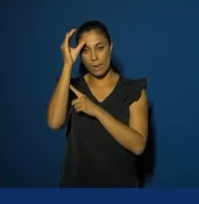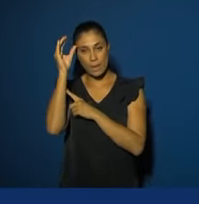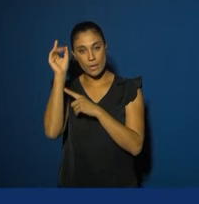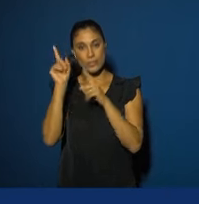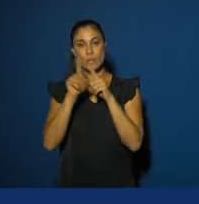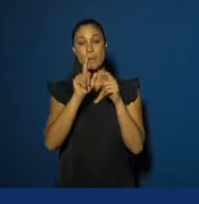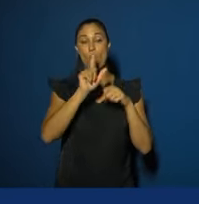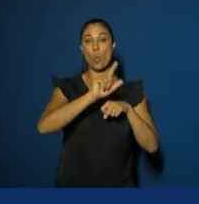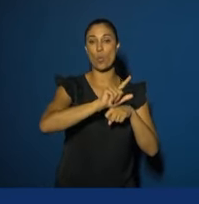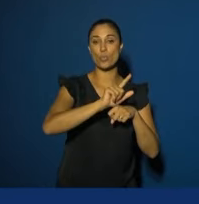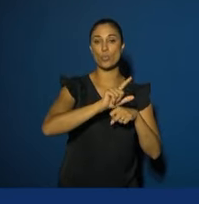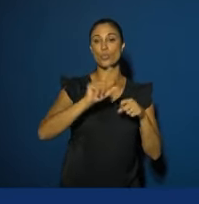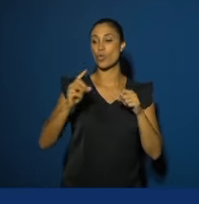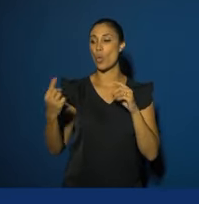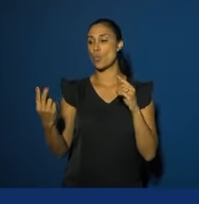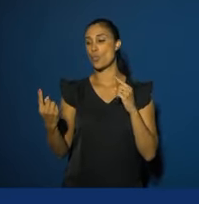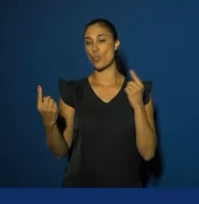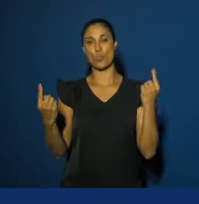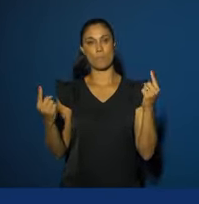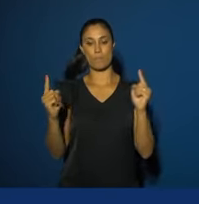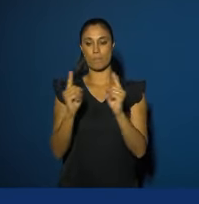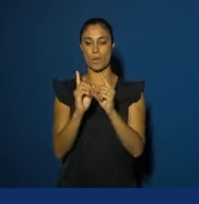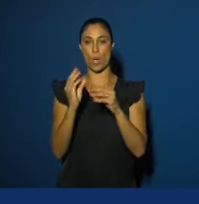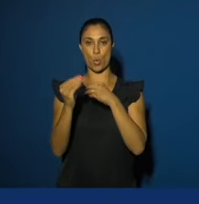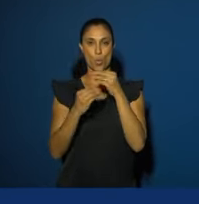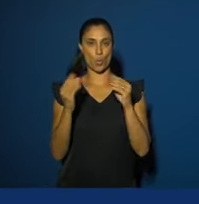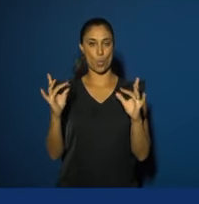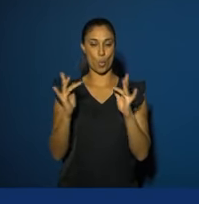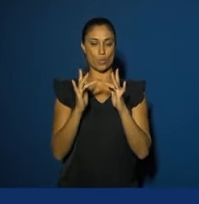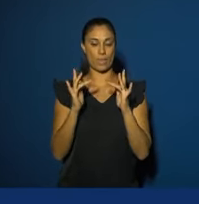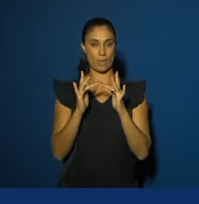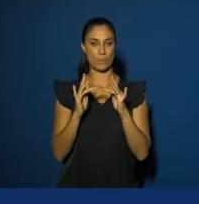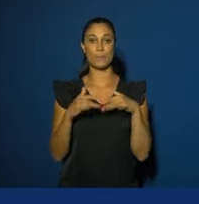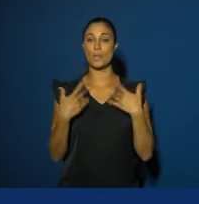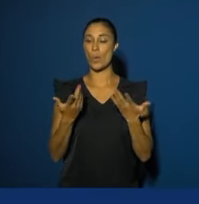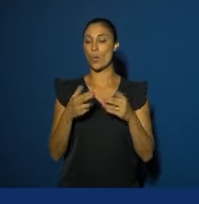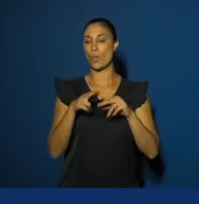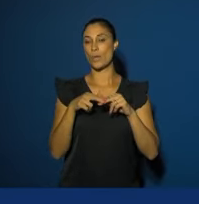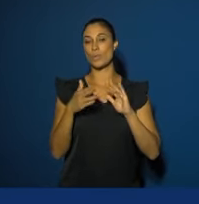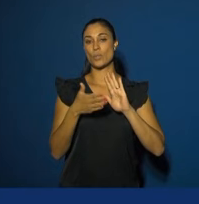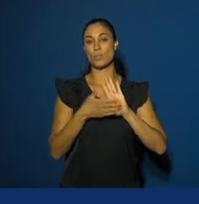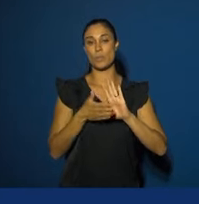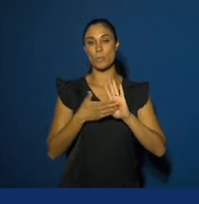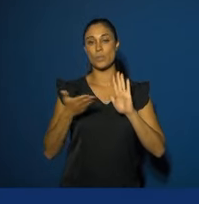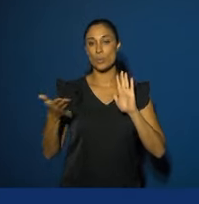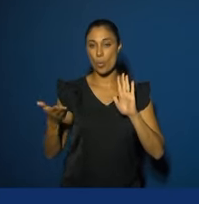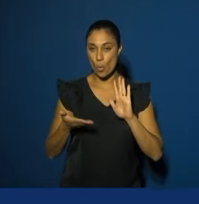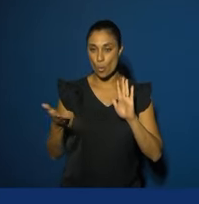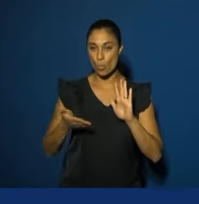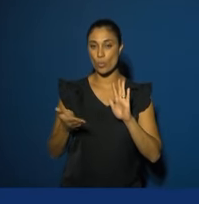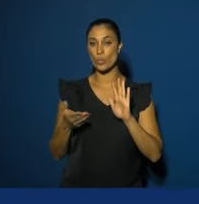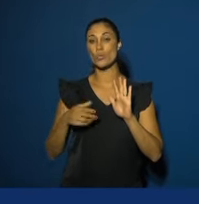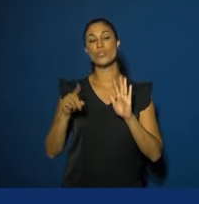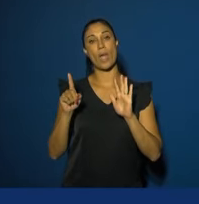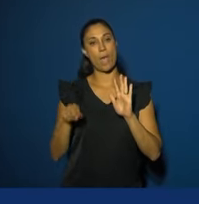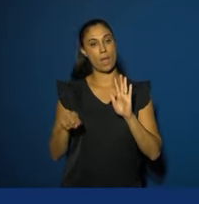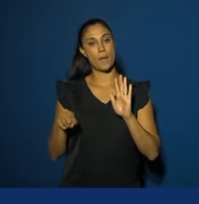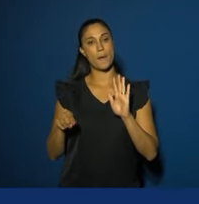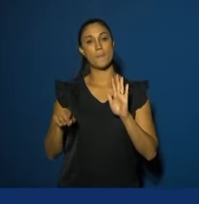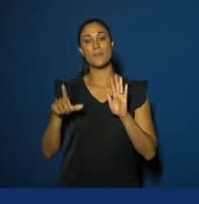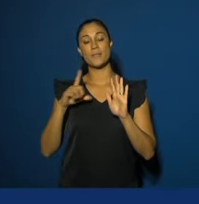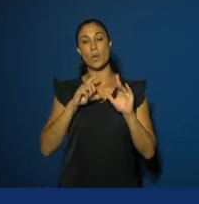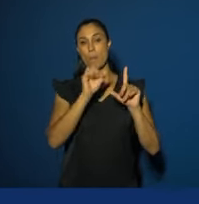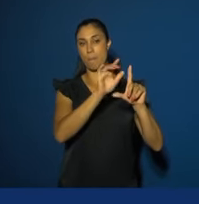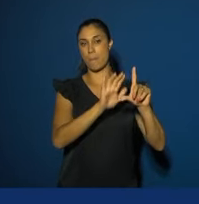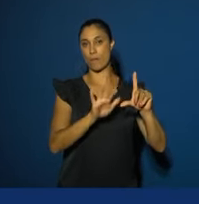o nosso logista a se entenderem né se conectarem então por isso que eu acho que a nossa missão hoje é ser uma